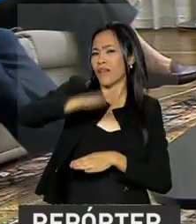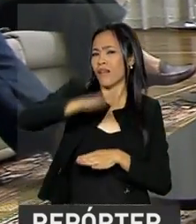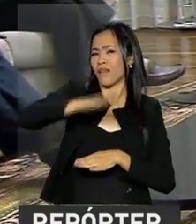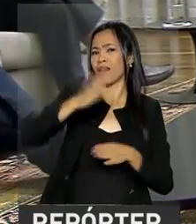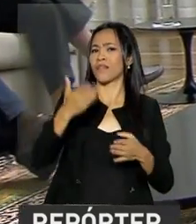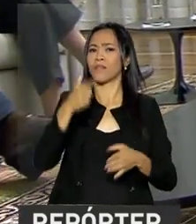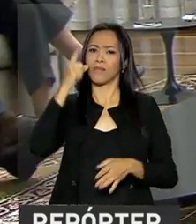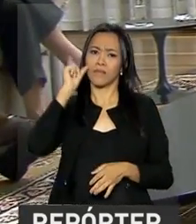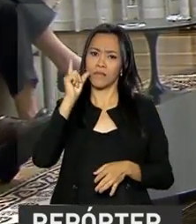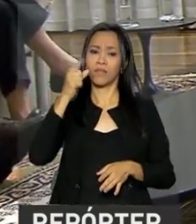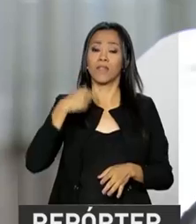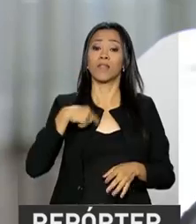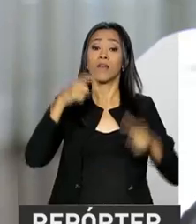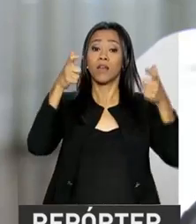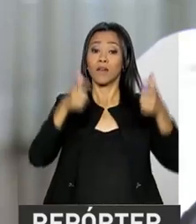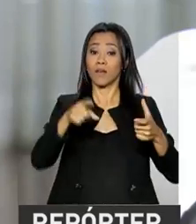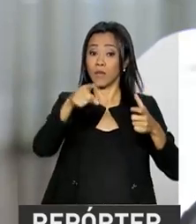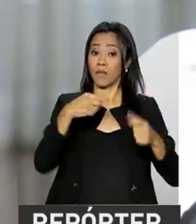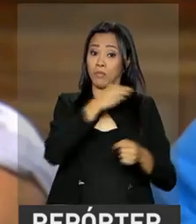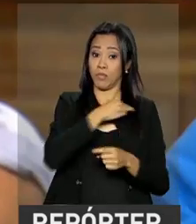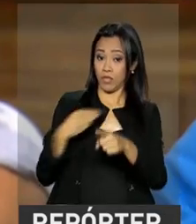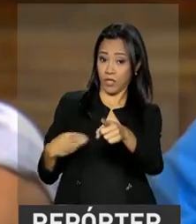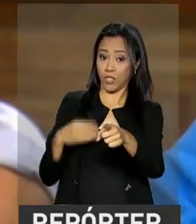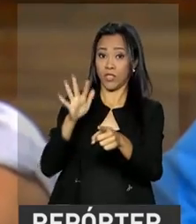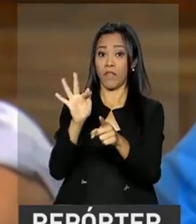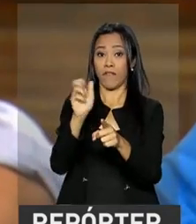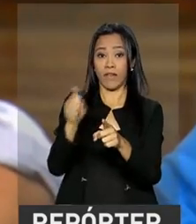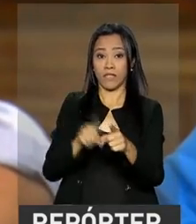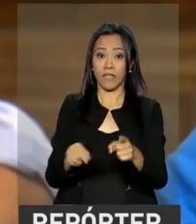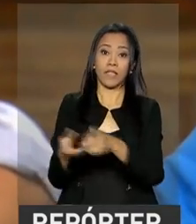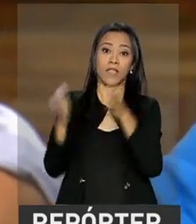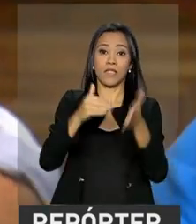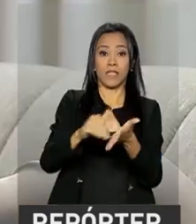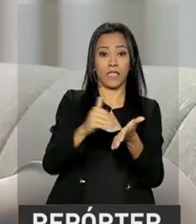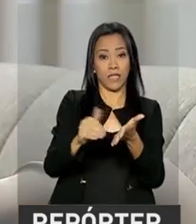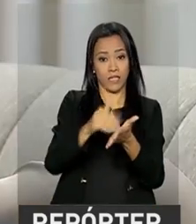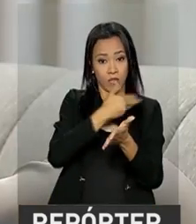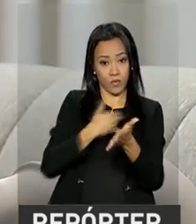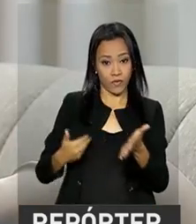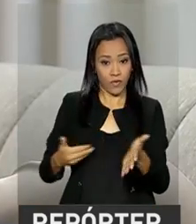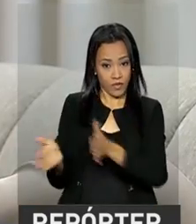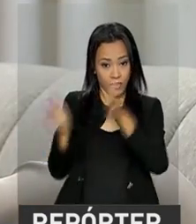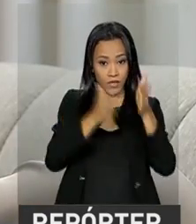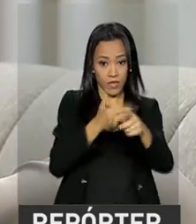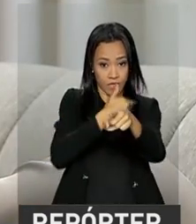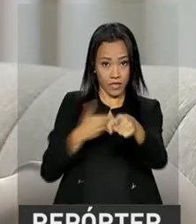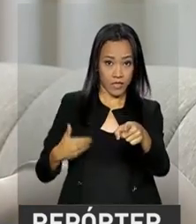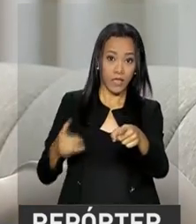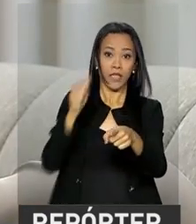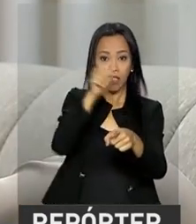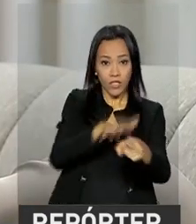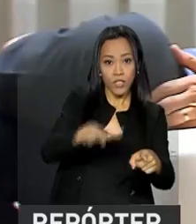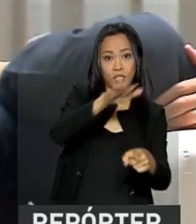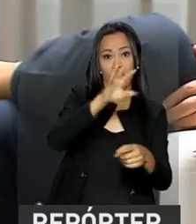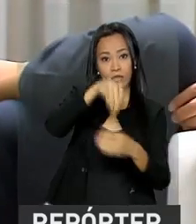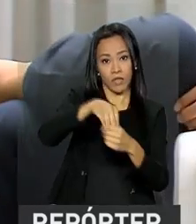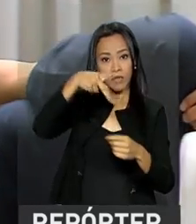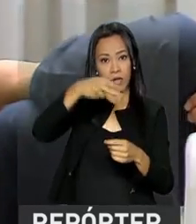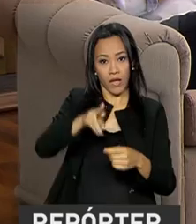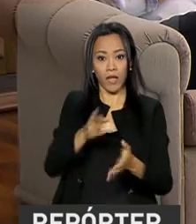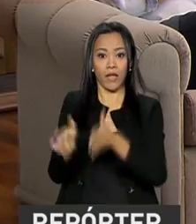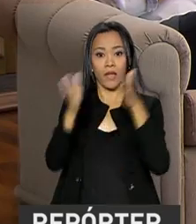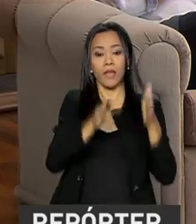Alvorada Os ministros da fazenda da secretaria de governo da Secretaria Geral da presidência e